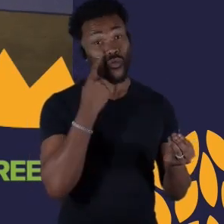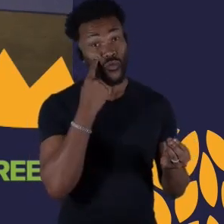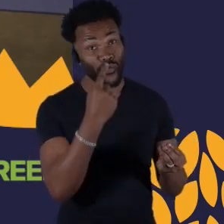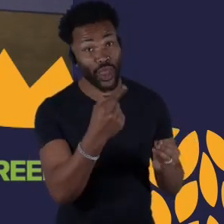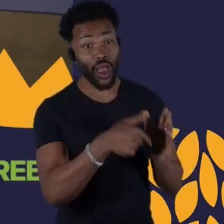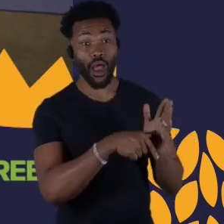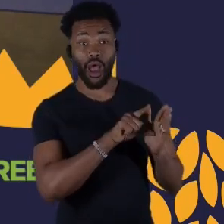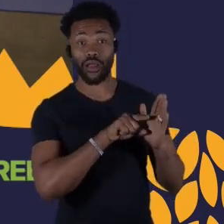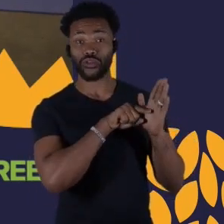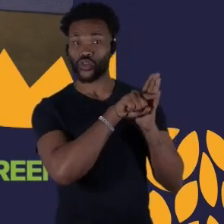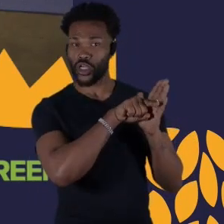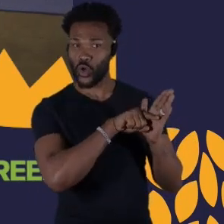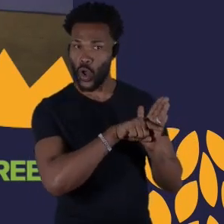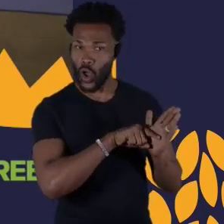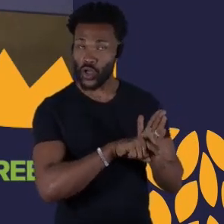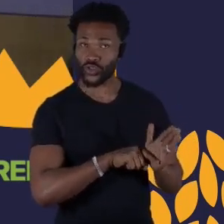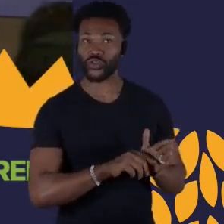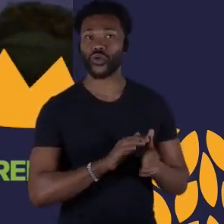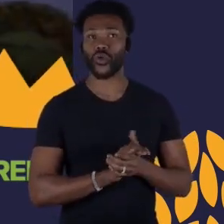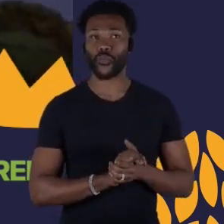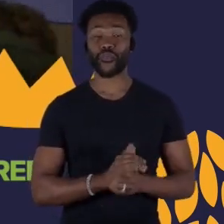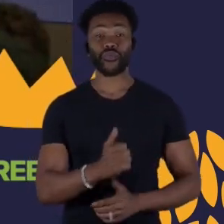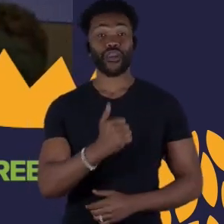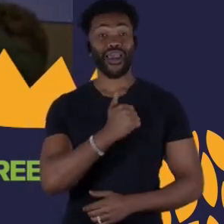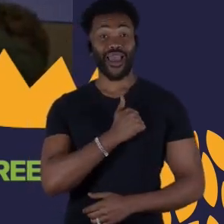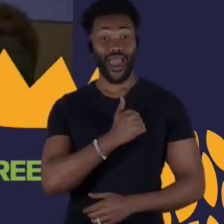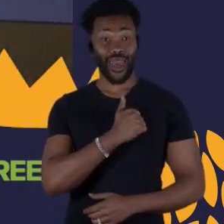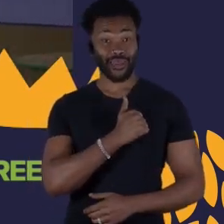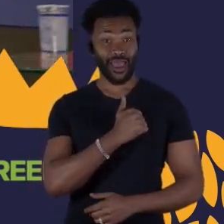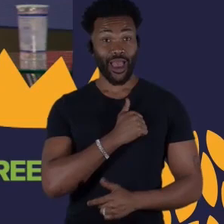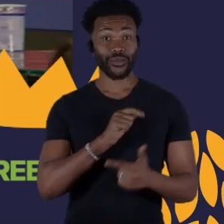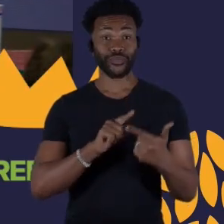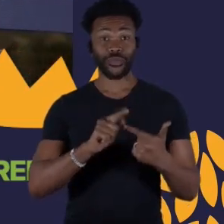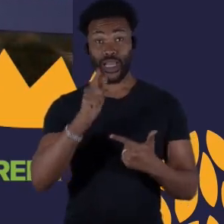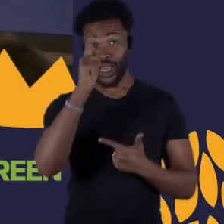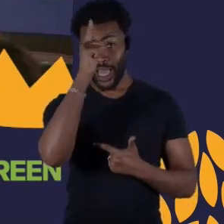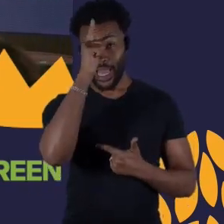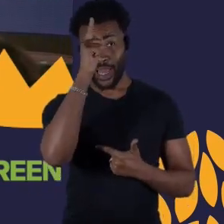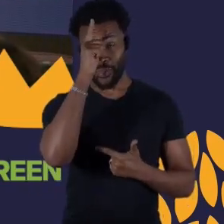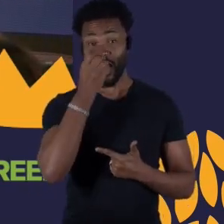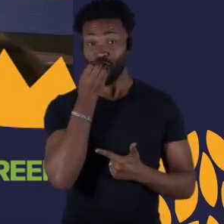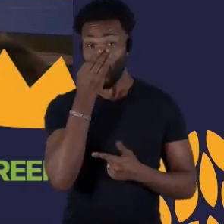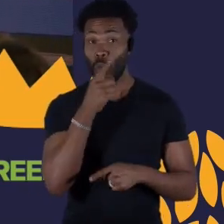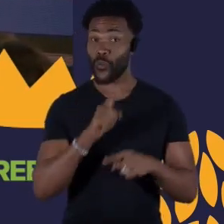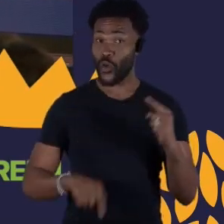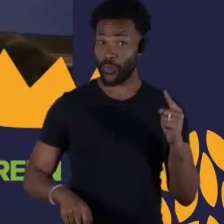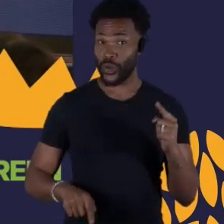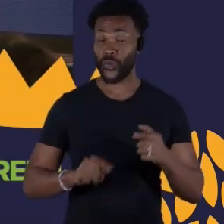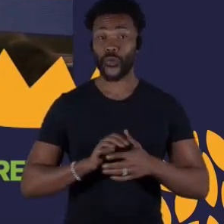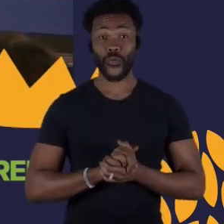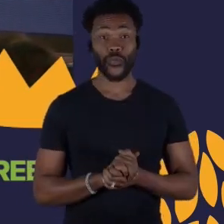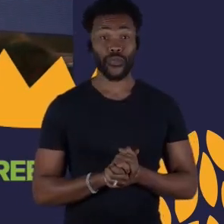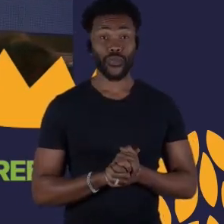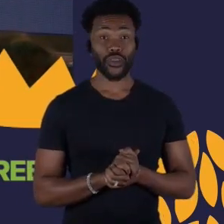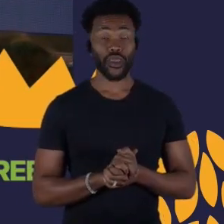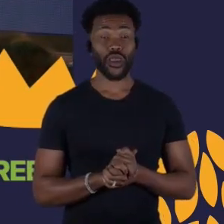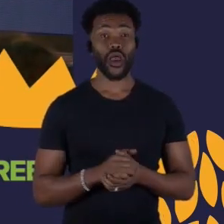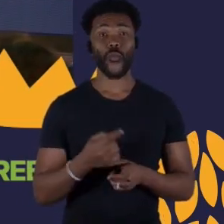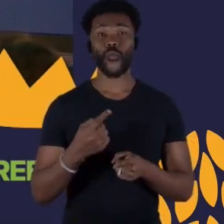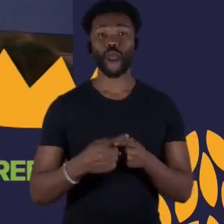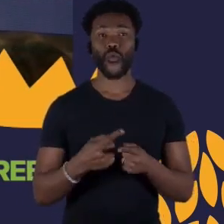fazer um diagnóstico. Você sabe que Canadá e que a Alemanha proibiram as flores? Porque